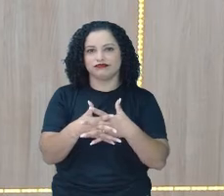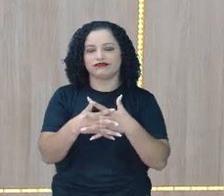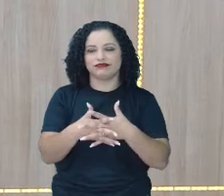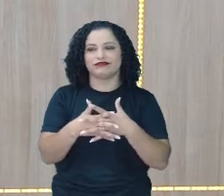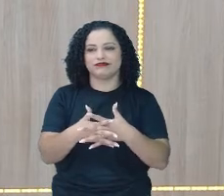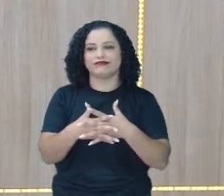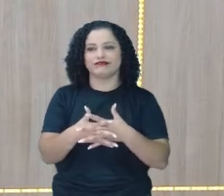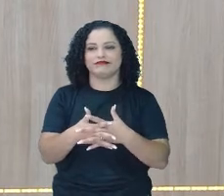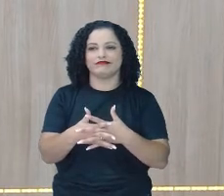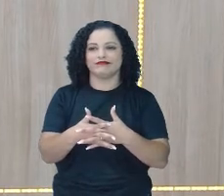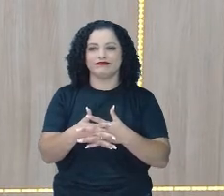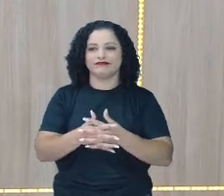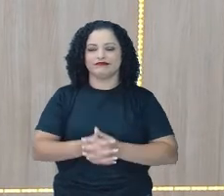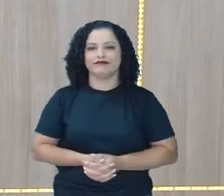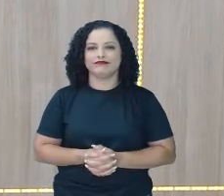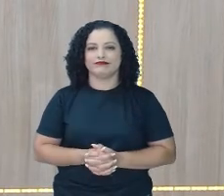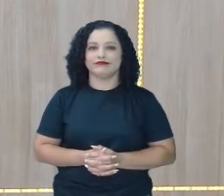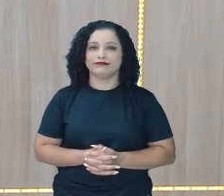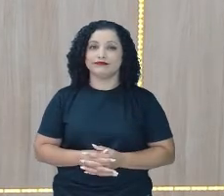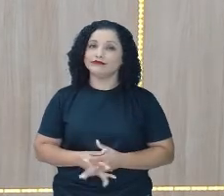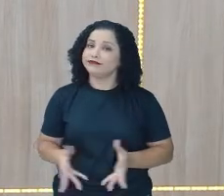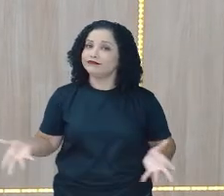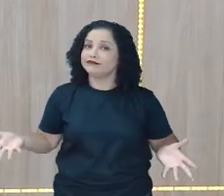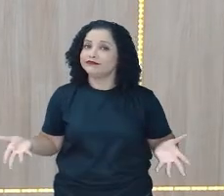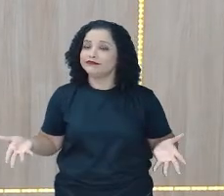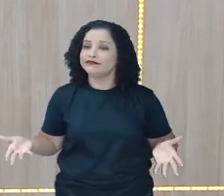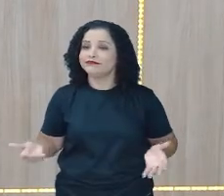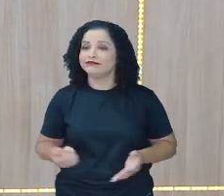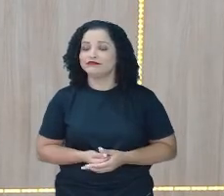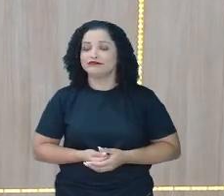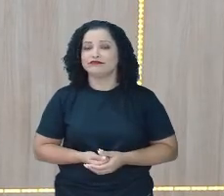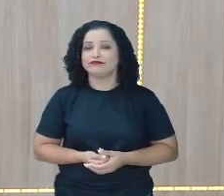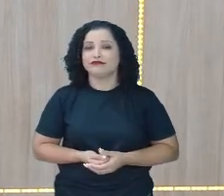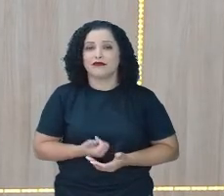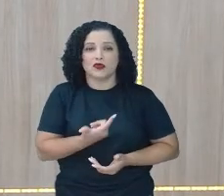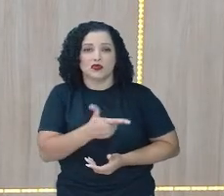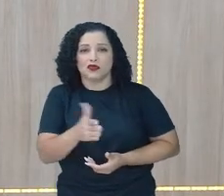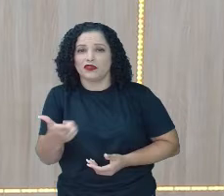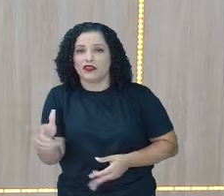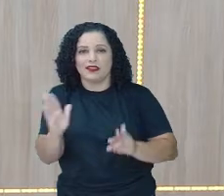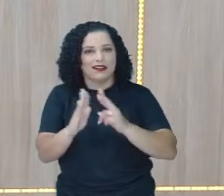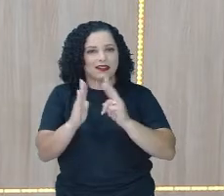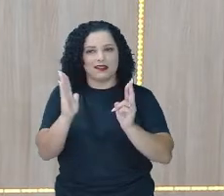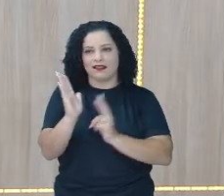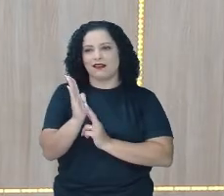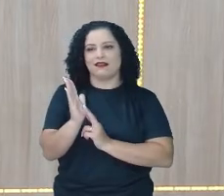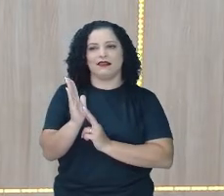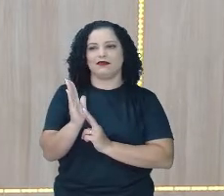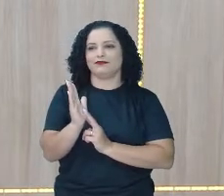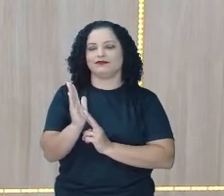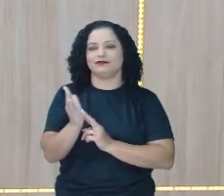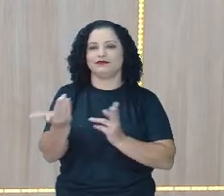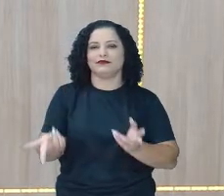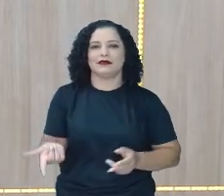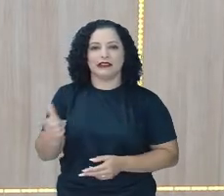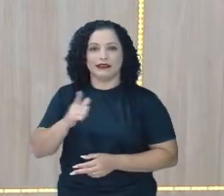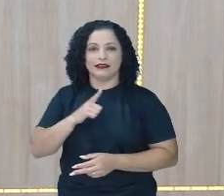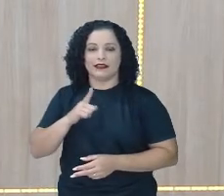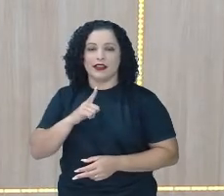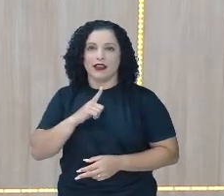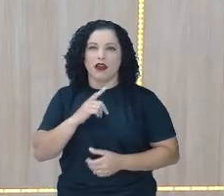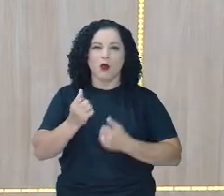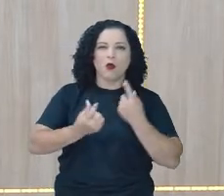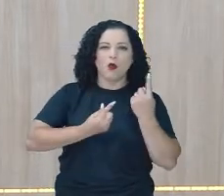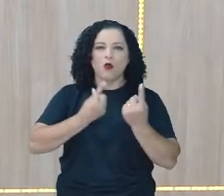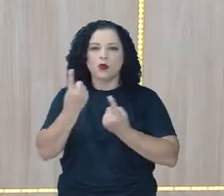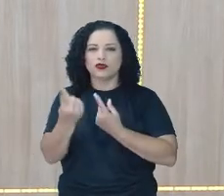Chicó no Alto da Compadecida. Não sei, só sei que foi assim. Existem palavras, pessoal, que